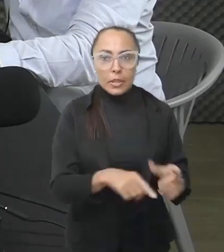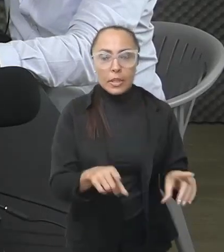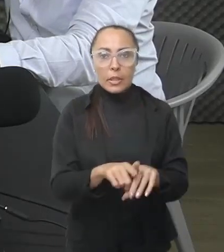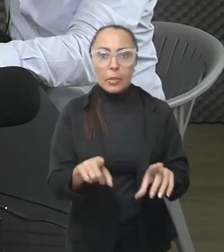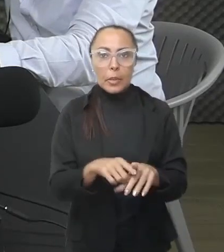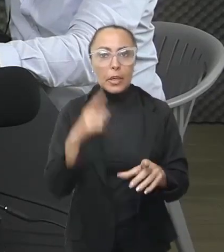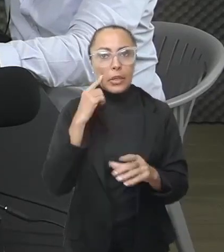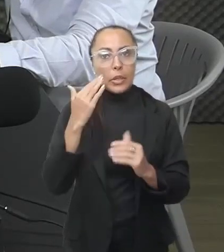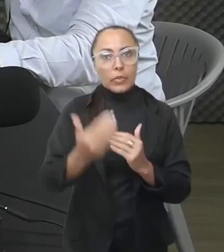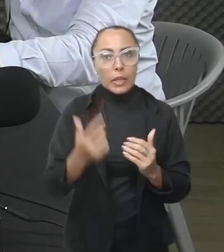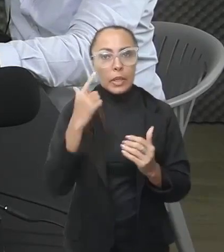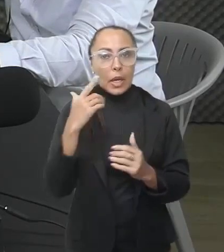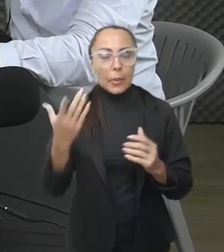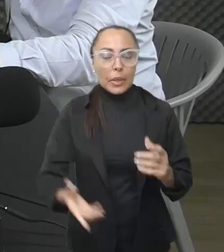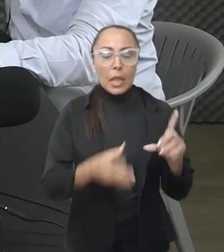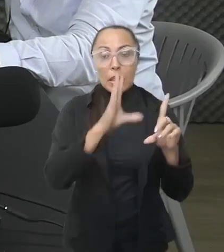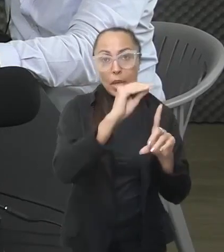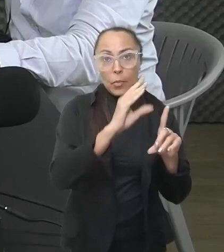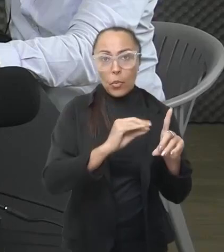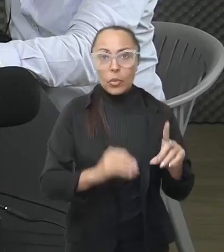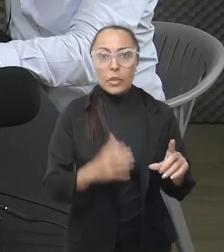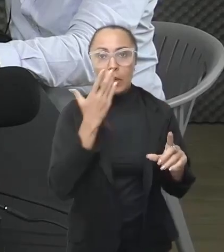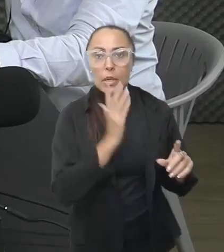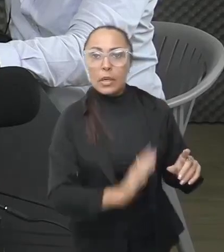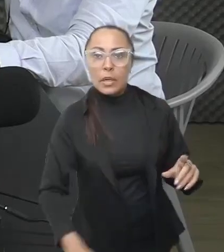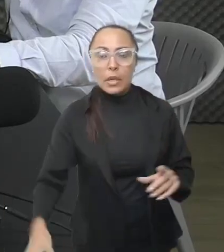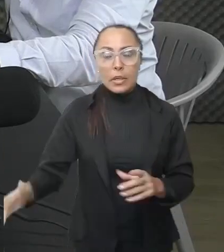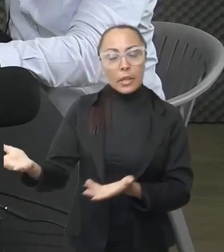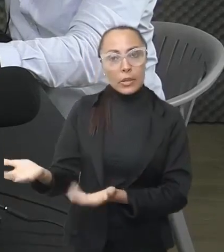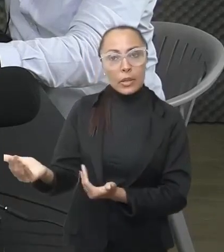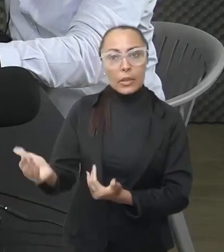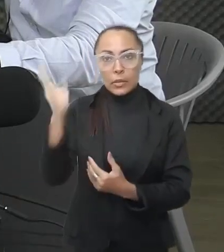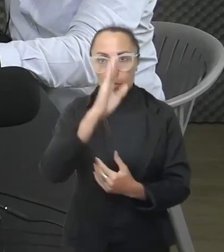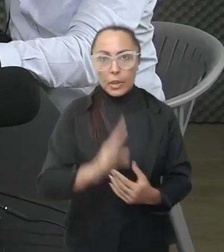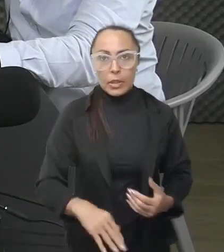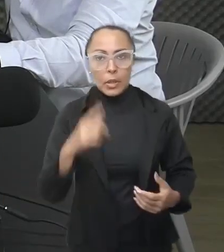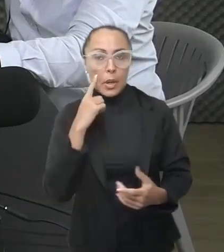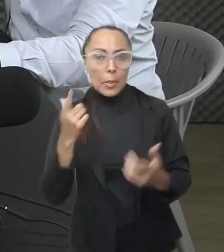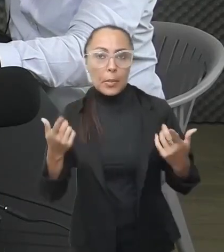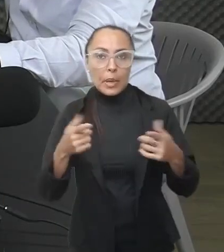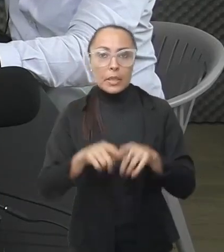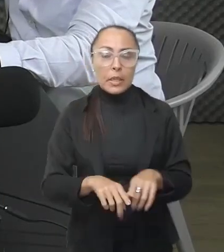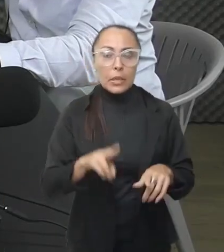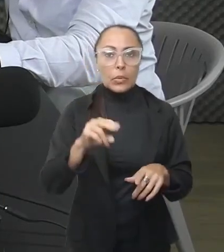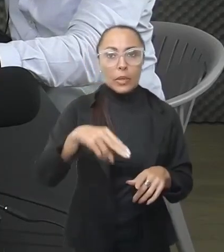frente aos casos de abuso e exploração praticada contra crianças e adolescentes no Brasil, em parceria com a Unesp e a Unifesp.